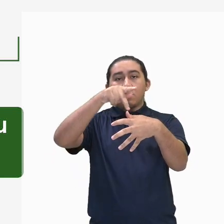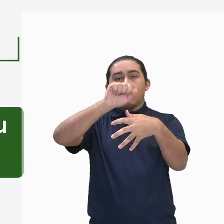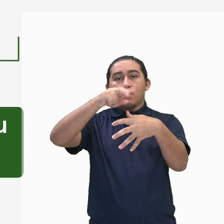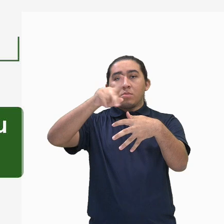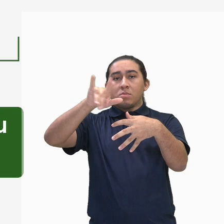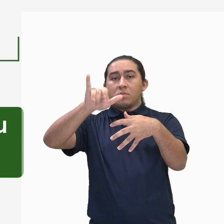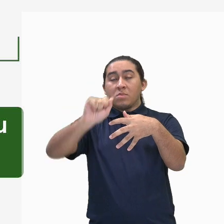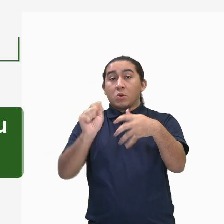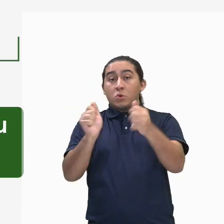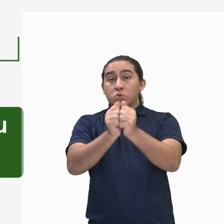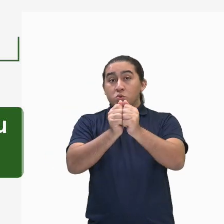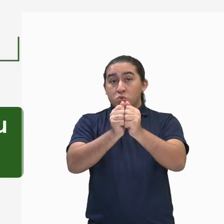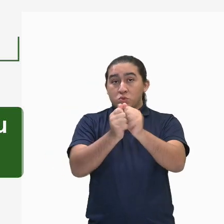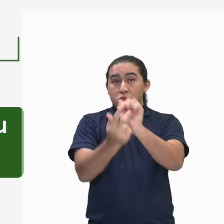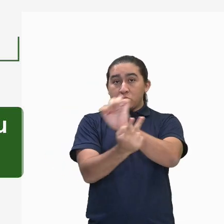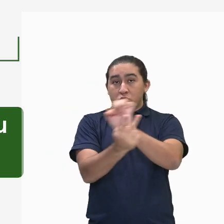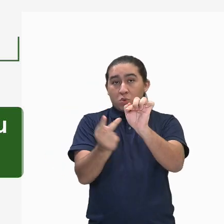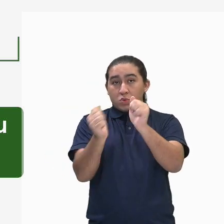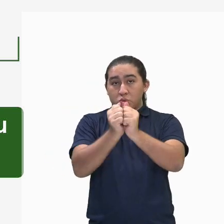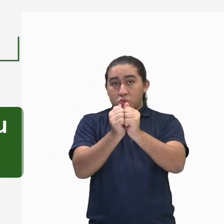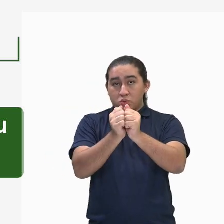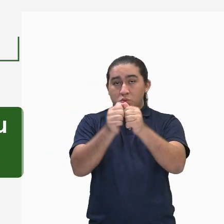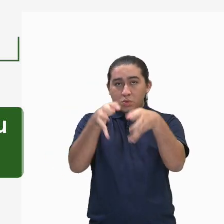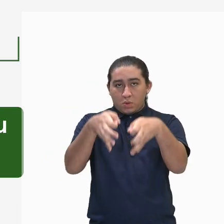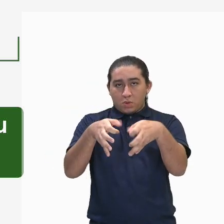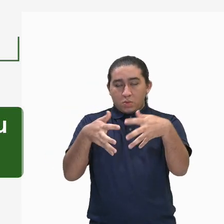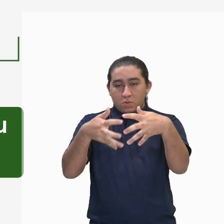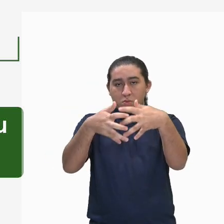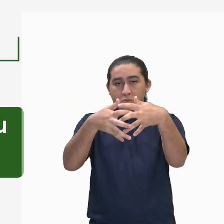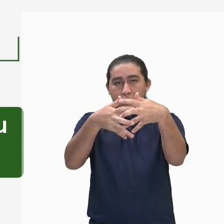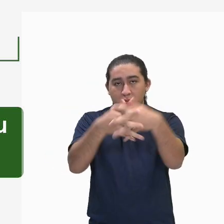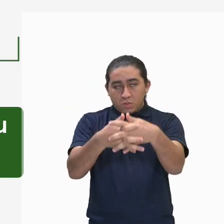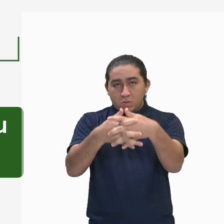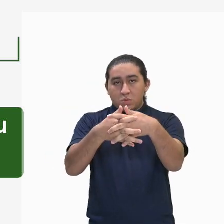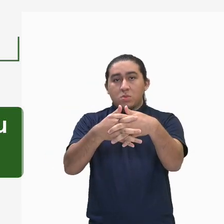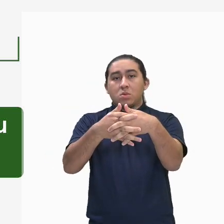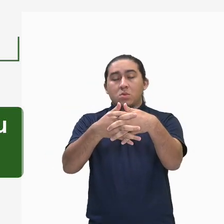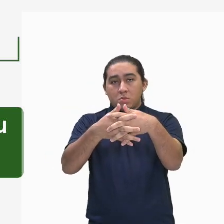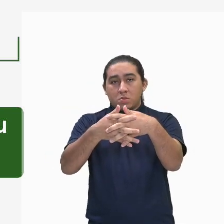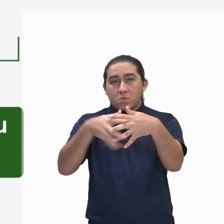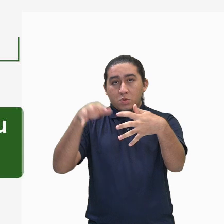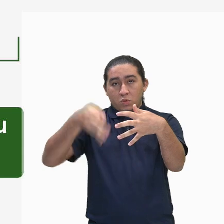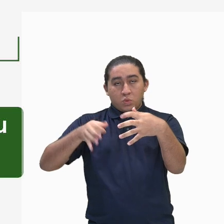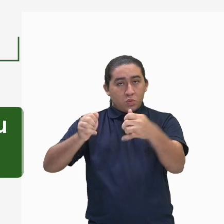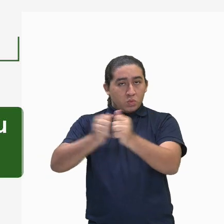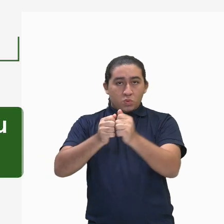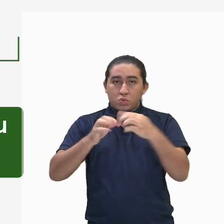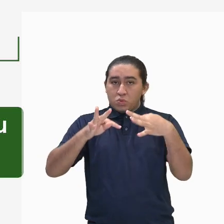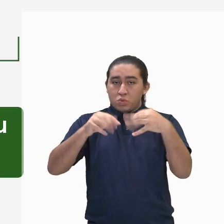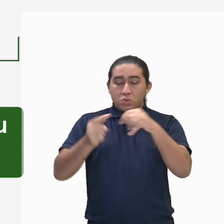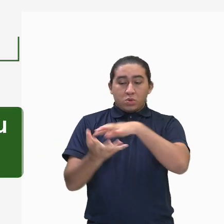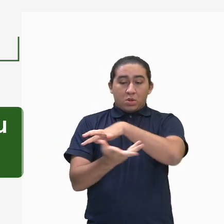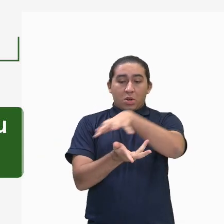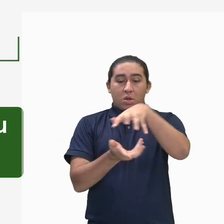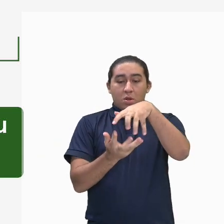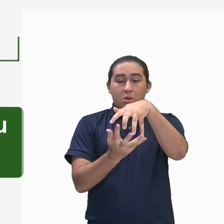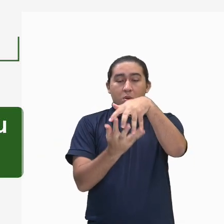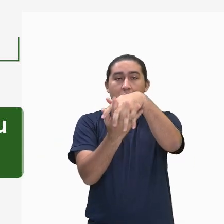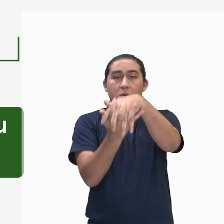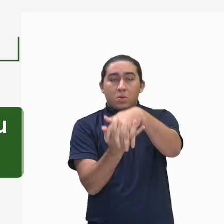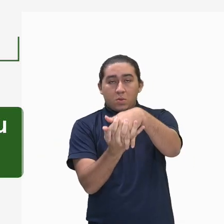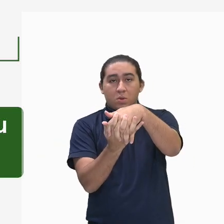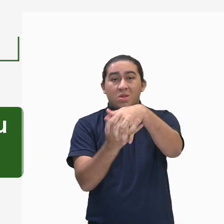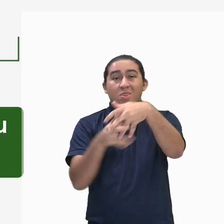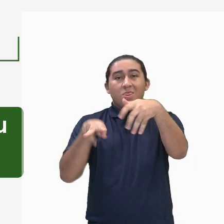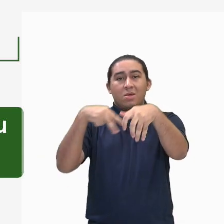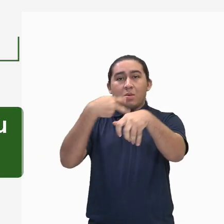terra. Então, quando eles estão todos juntos. Então, de acordo com a teoria da deriva continental, todos os continentes estavam juntos. E aí, com o decorrer do tempo,